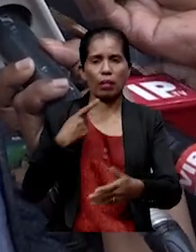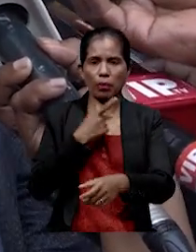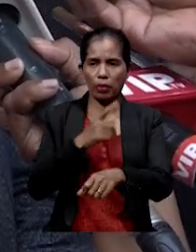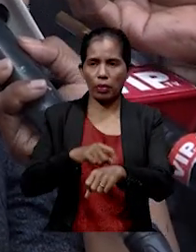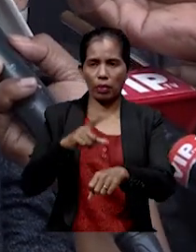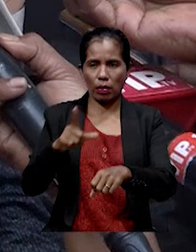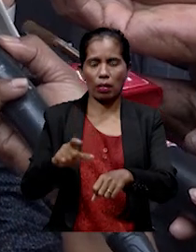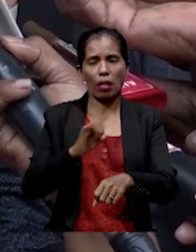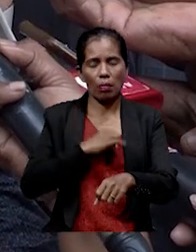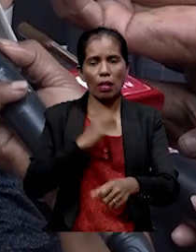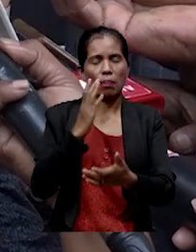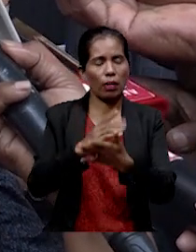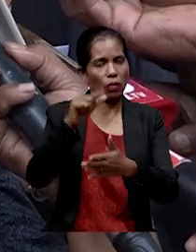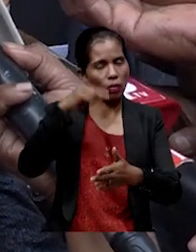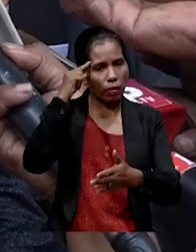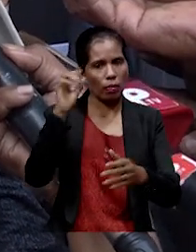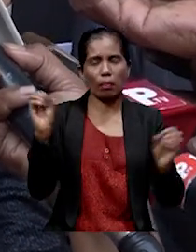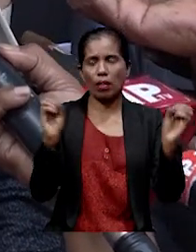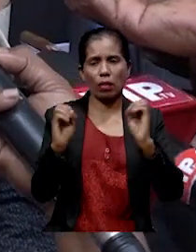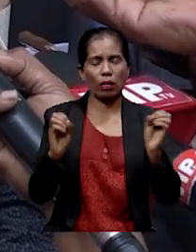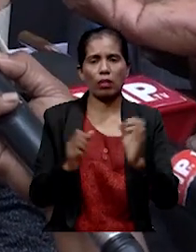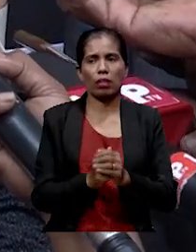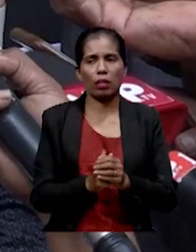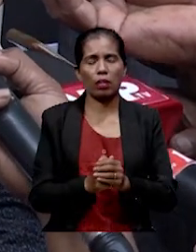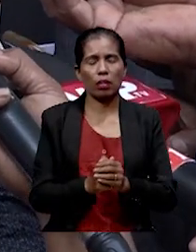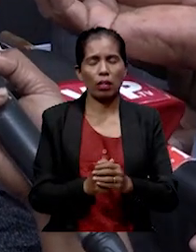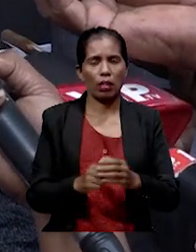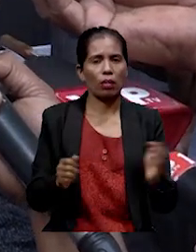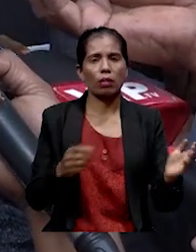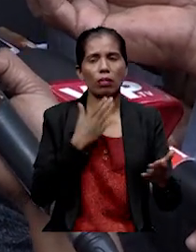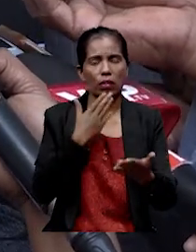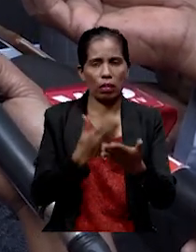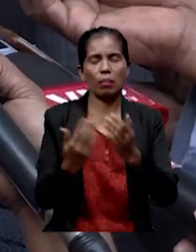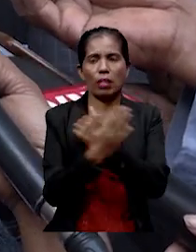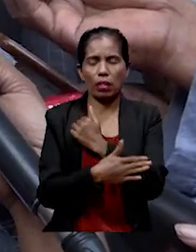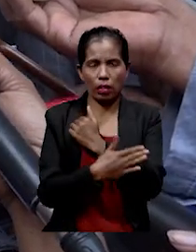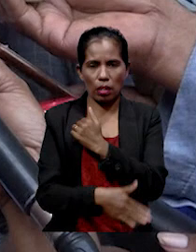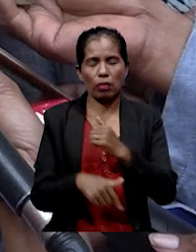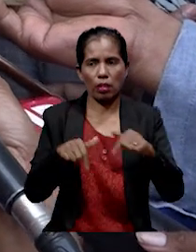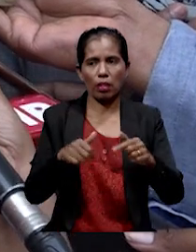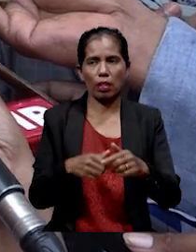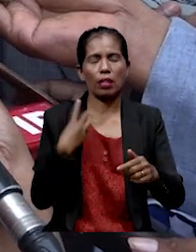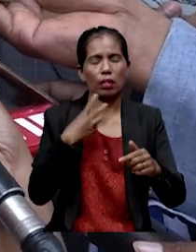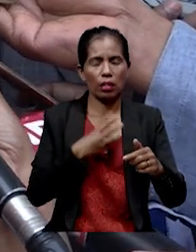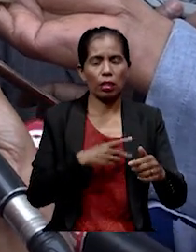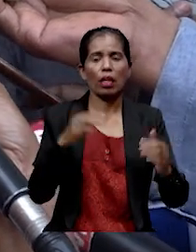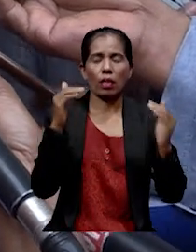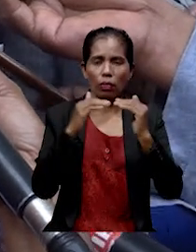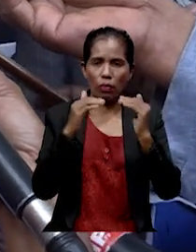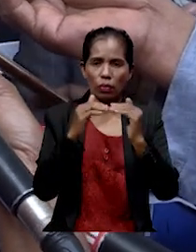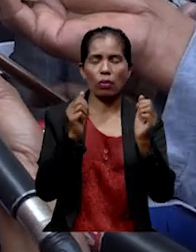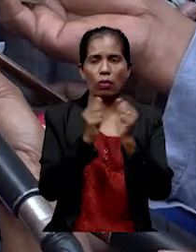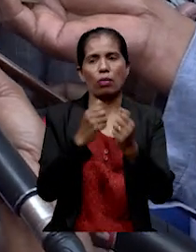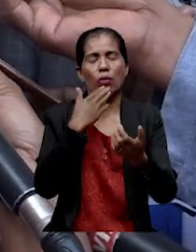de meter o governo. Mas não é a solução dia que vai reina. Portanto, vou ter debate acadêmico, né? Quando